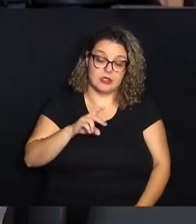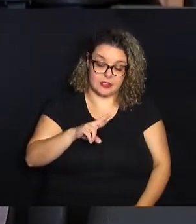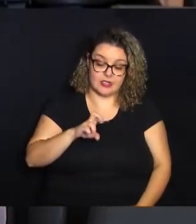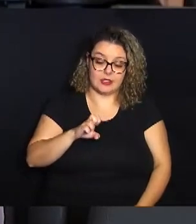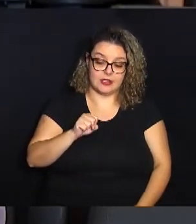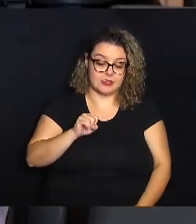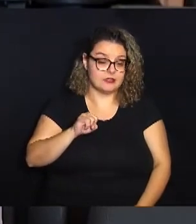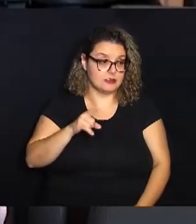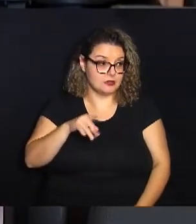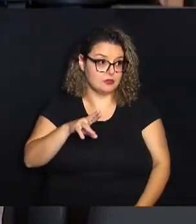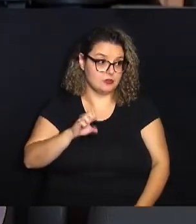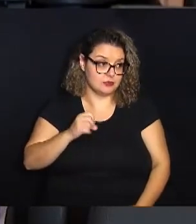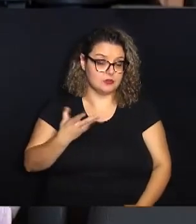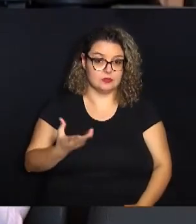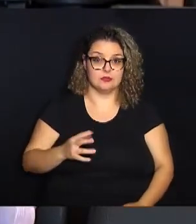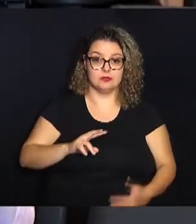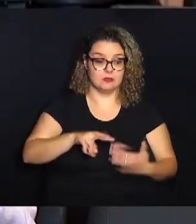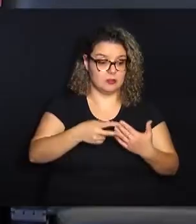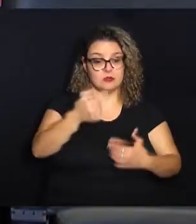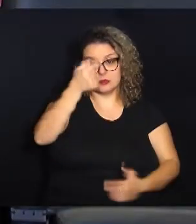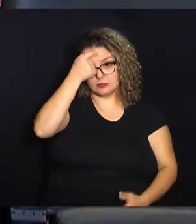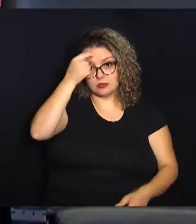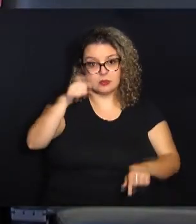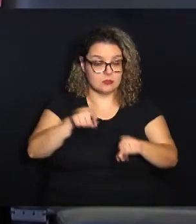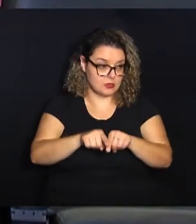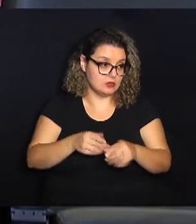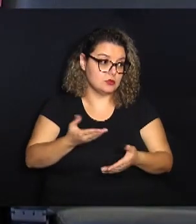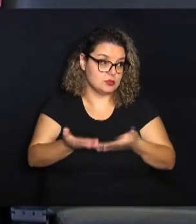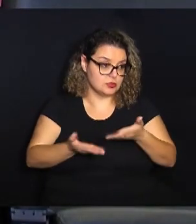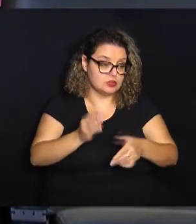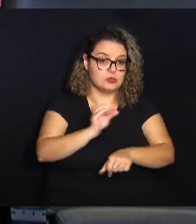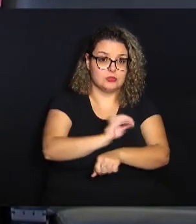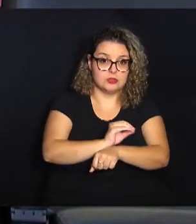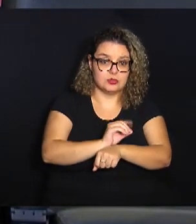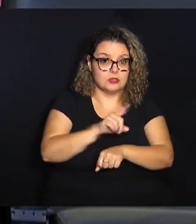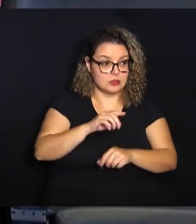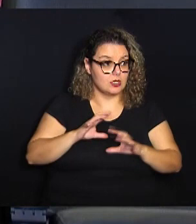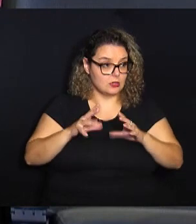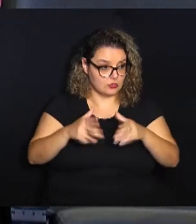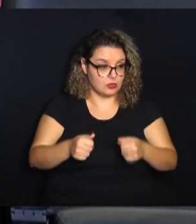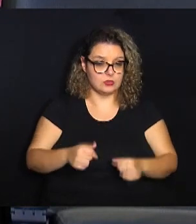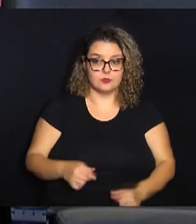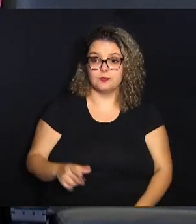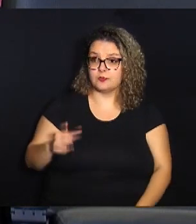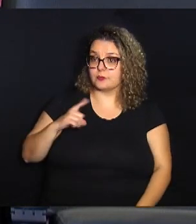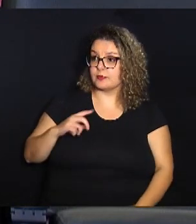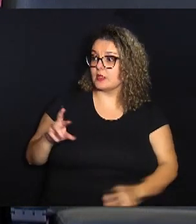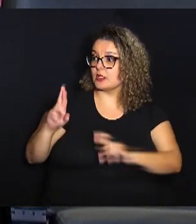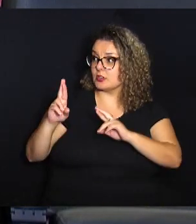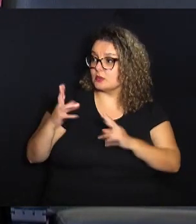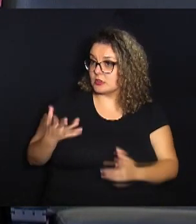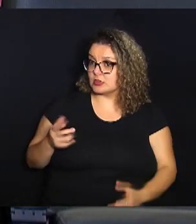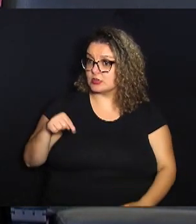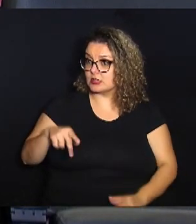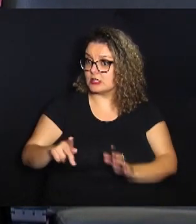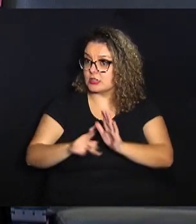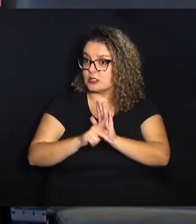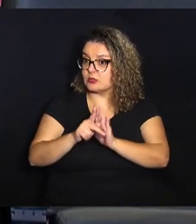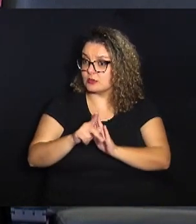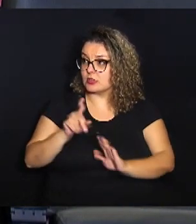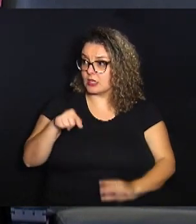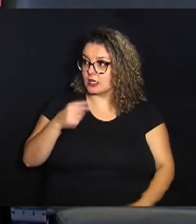vai gerando, né, uma consciência também de cuidado que é coletivo. Existe a expectativa que este projeto